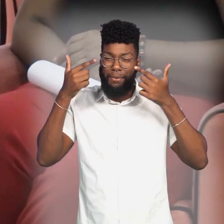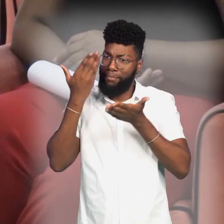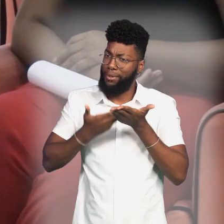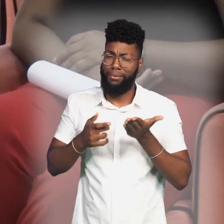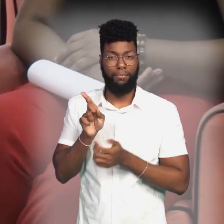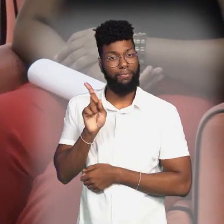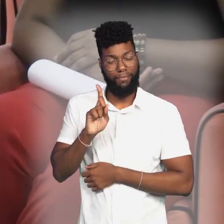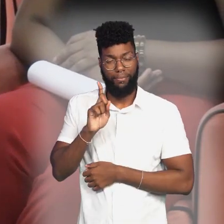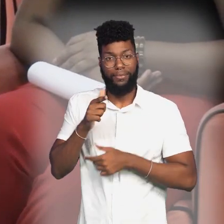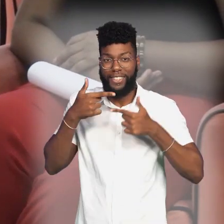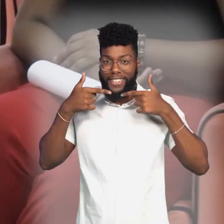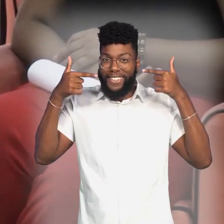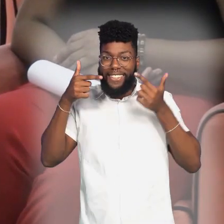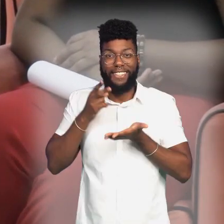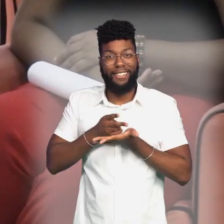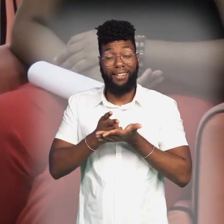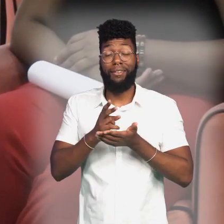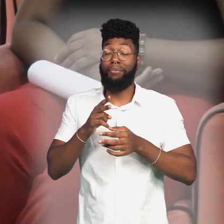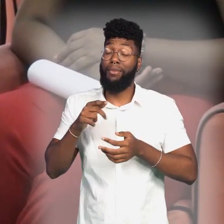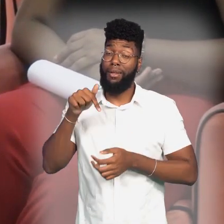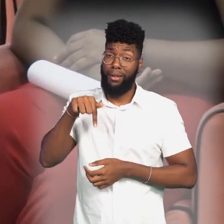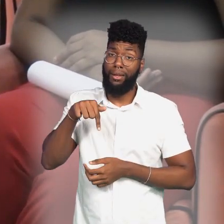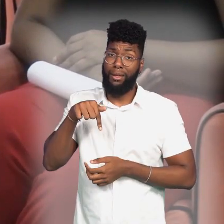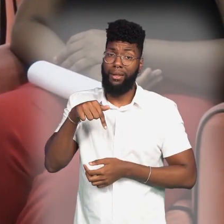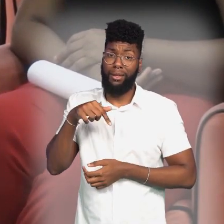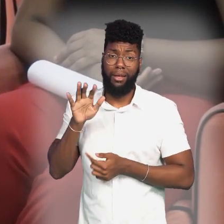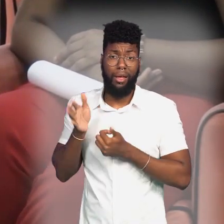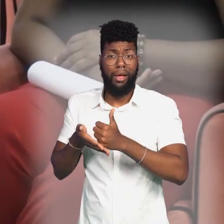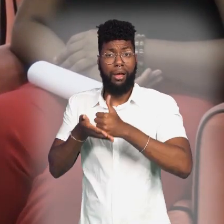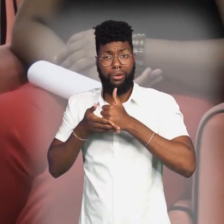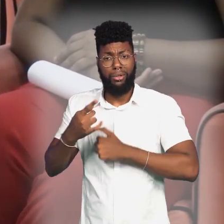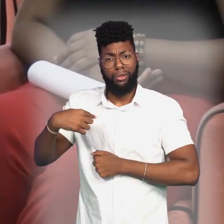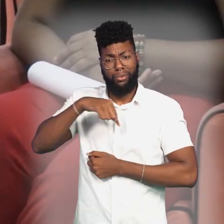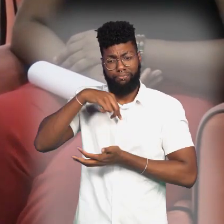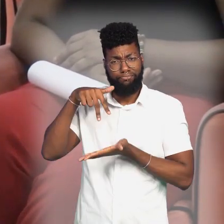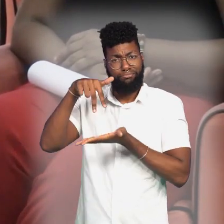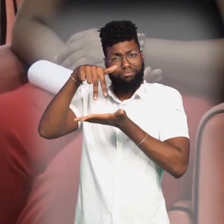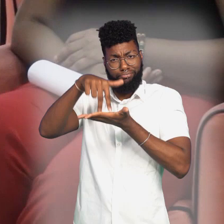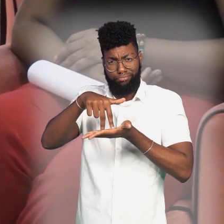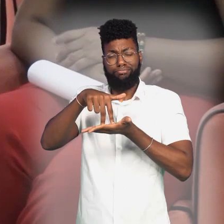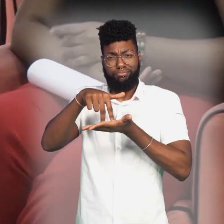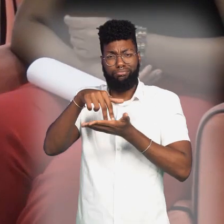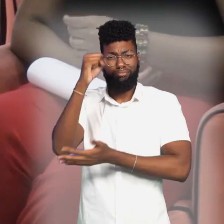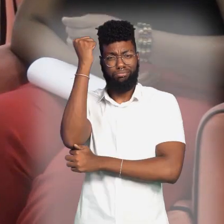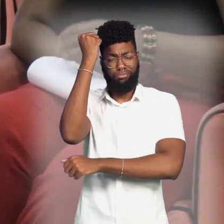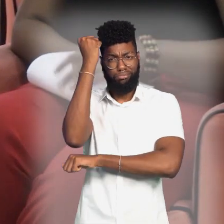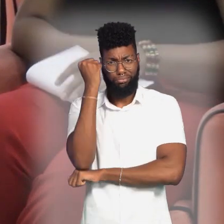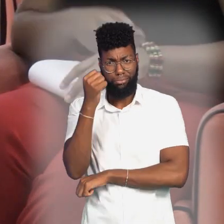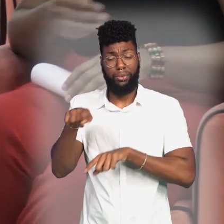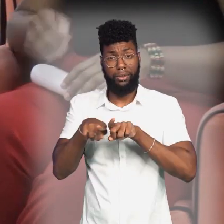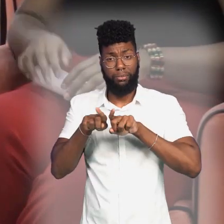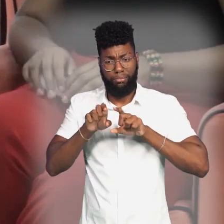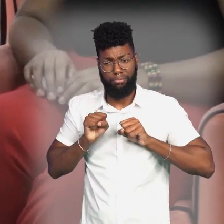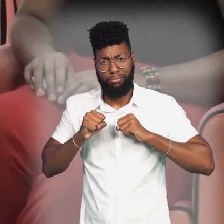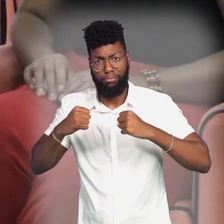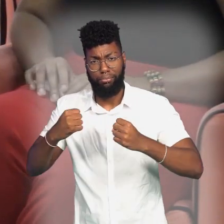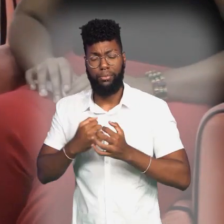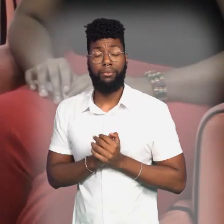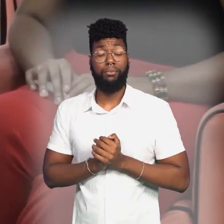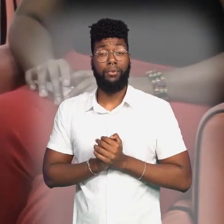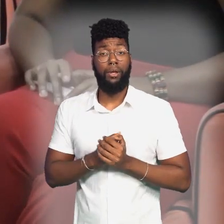é a nossa força, e isso nos mantém sempre de pé e também poder enfrentar as dificuldades. Então eu sempre